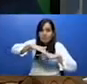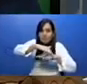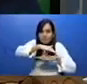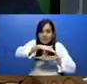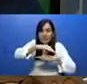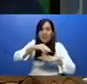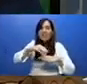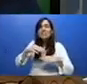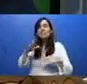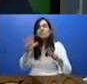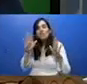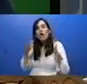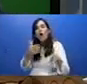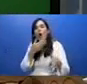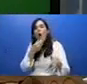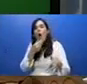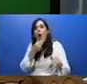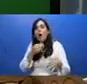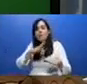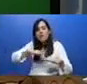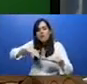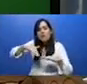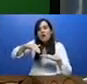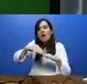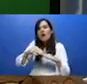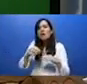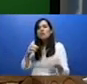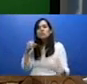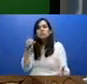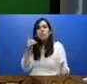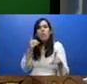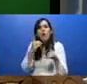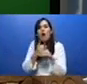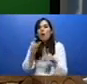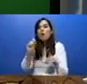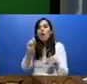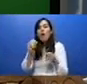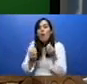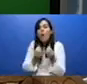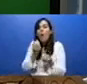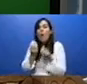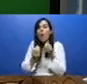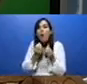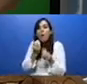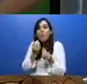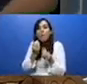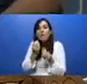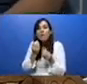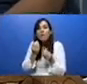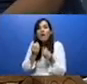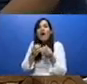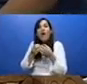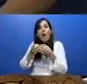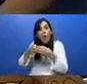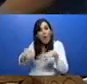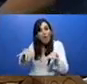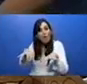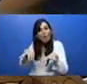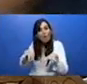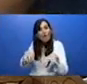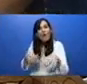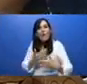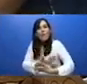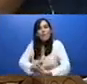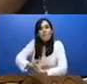os paleontólogos descobrir como que era a reprodução dos dinossauros, tá? Aqui no nosso material,